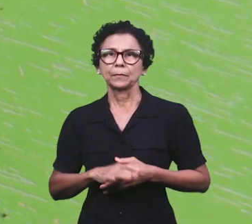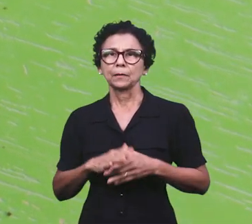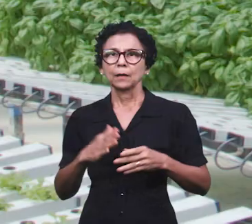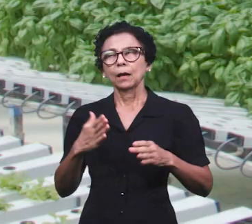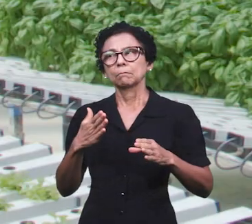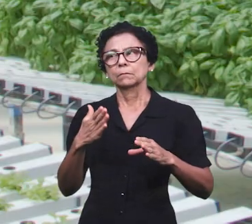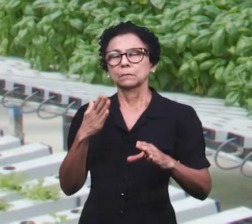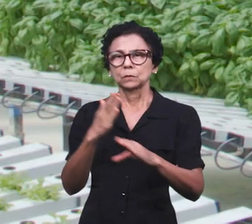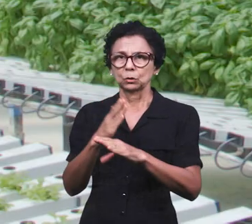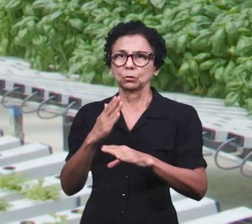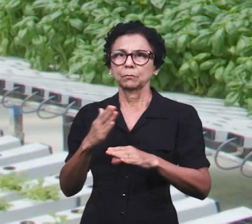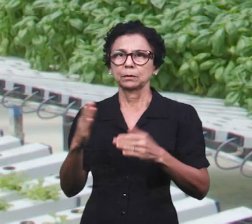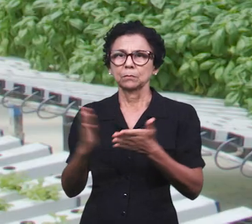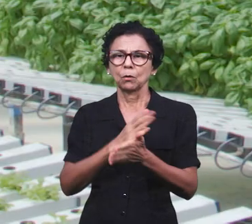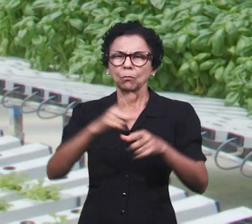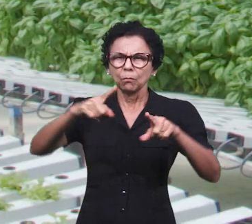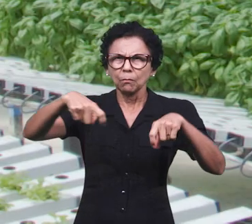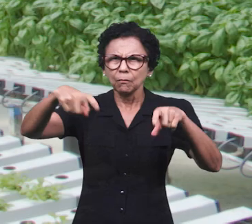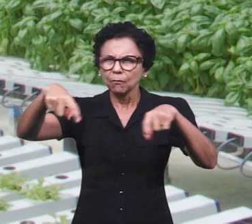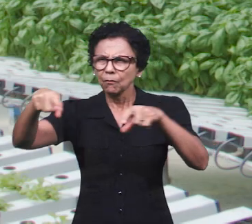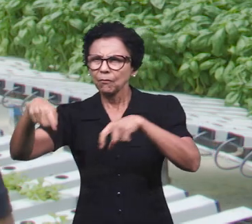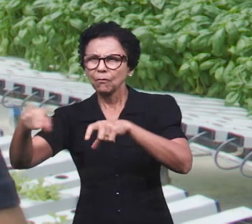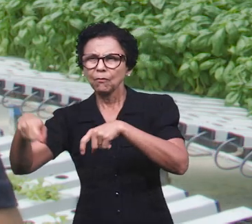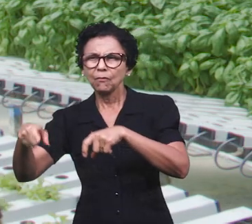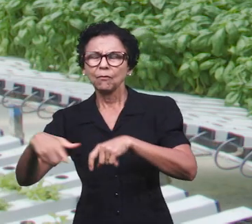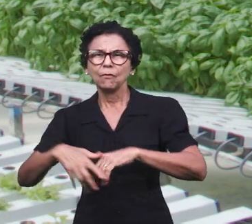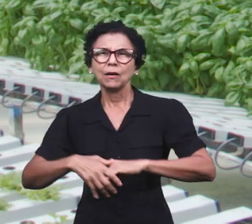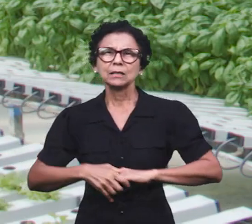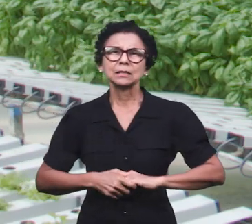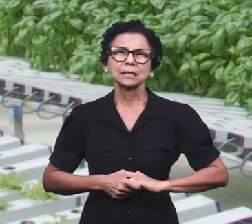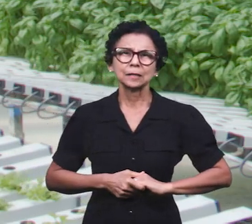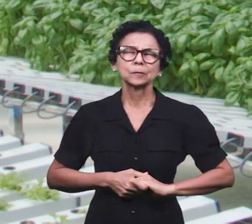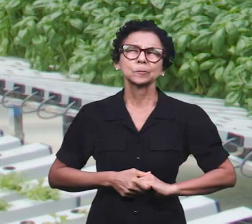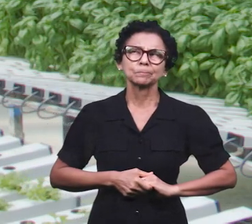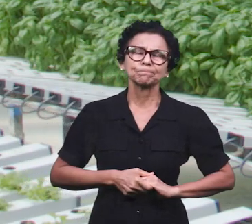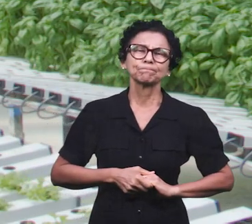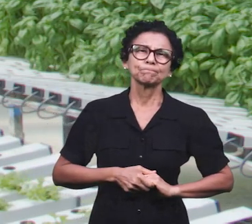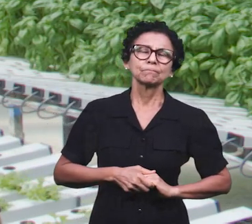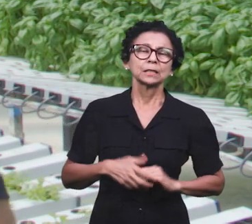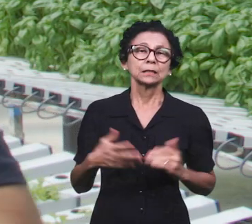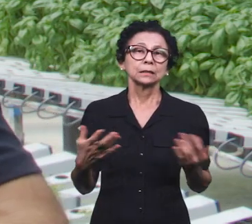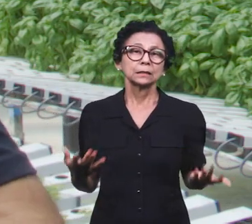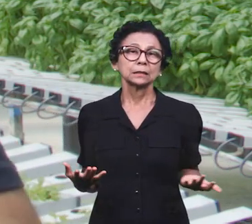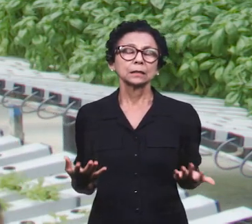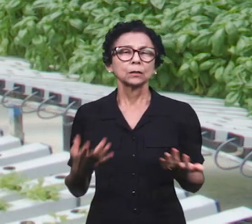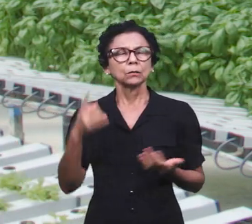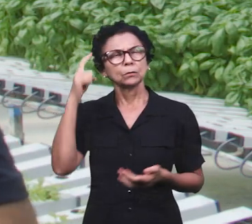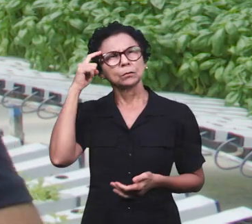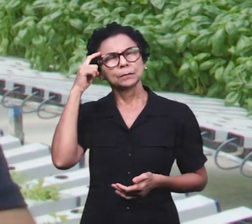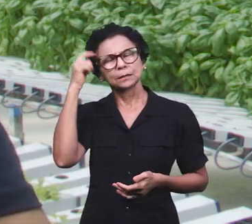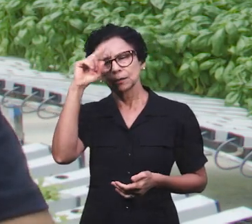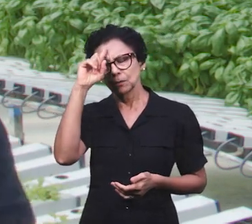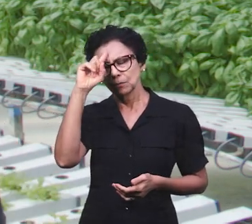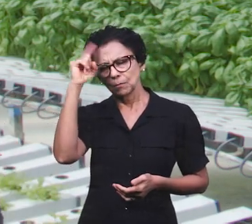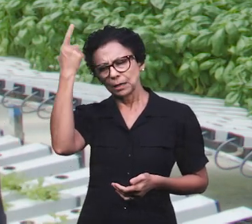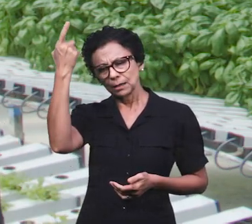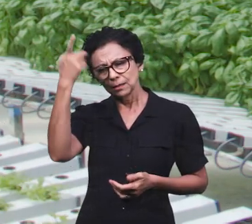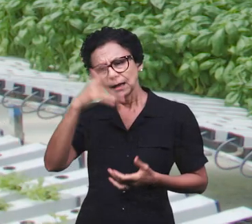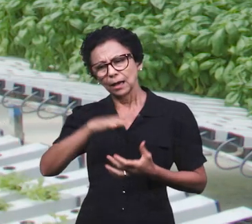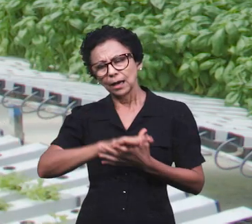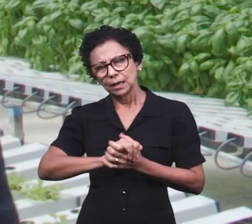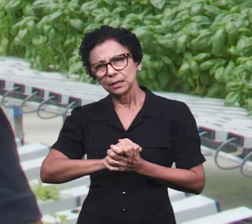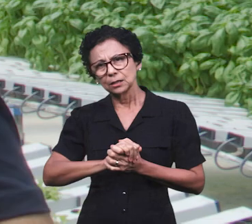gente conhecia naquele momento. E aí foi uma virada de chave, a gente, né, começou com a ideia de ter fazenda